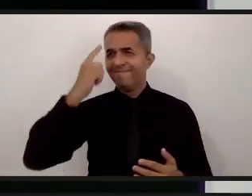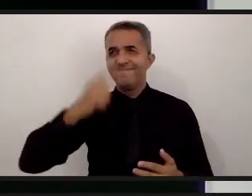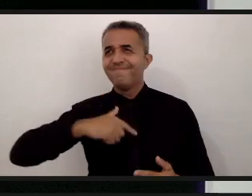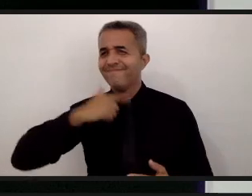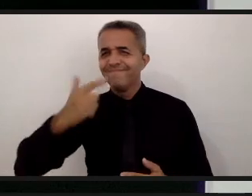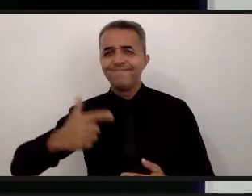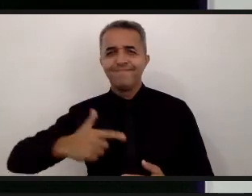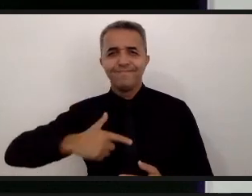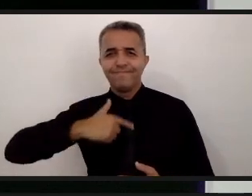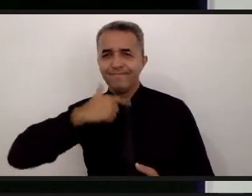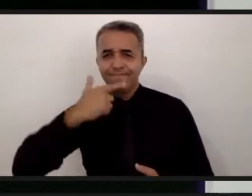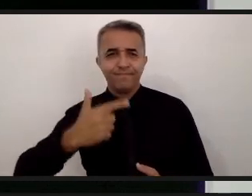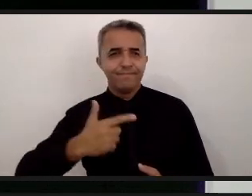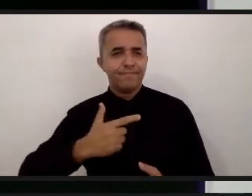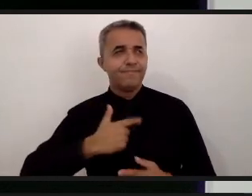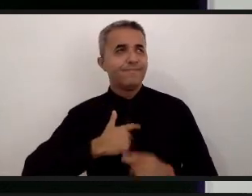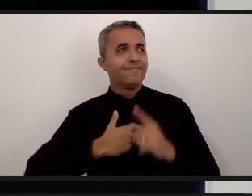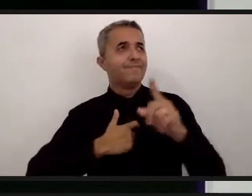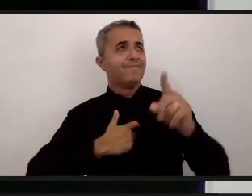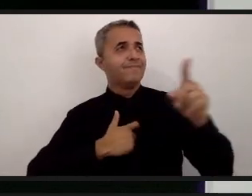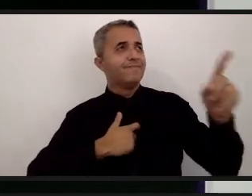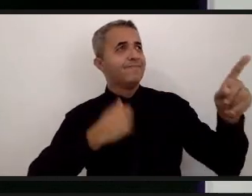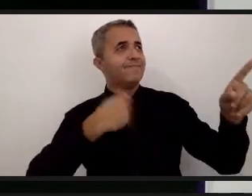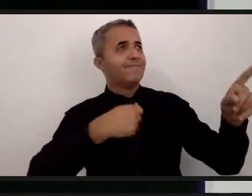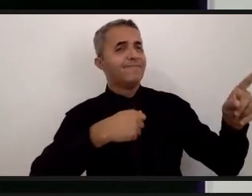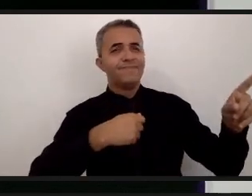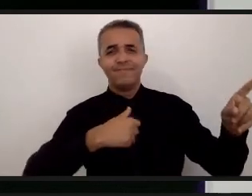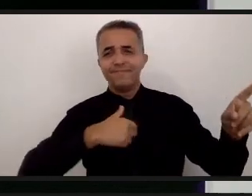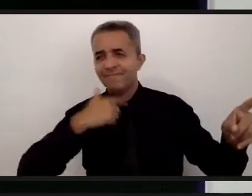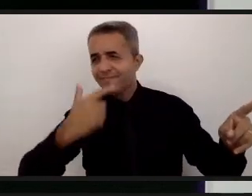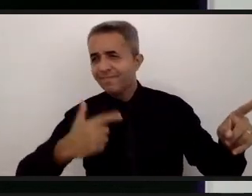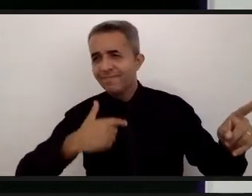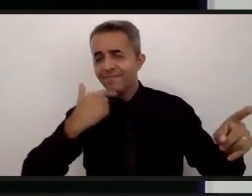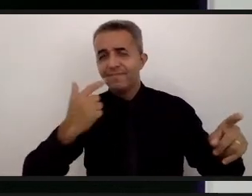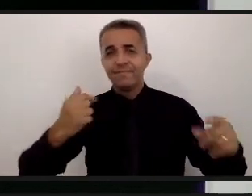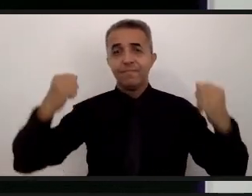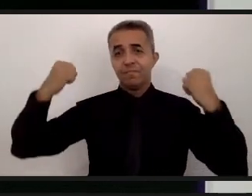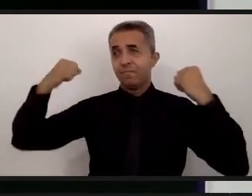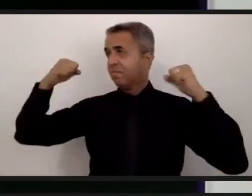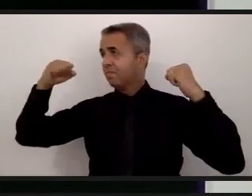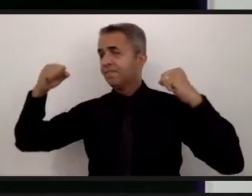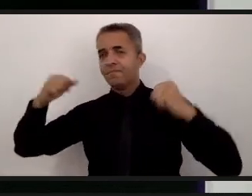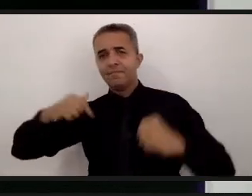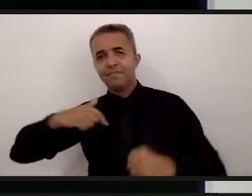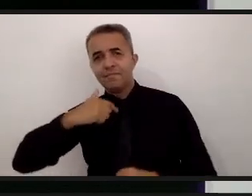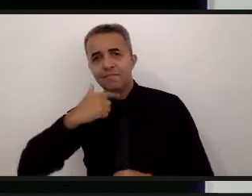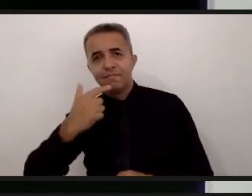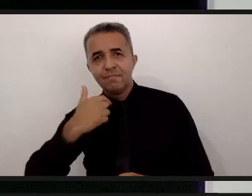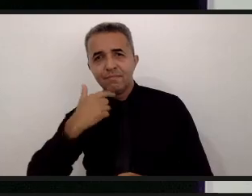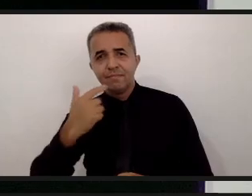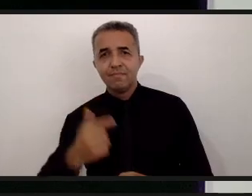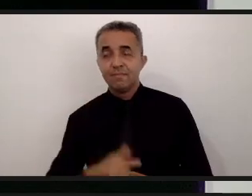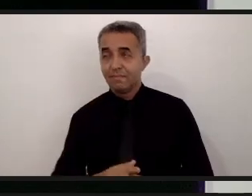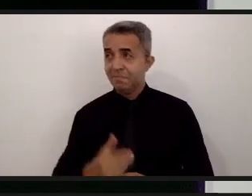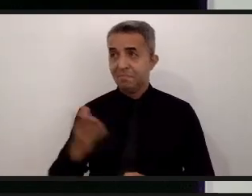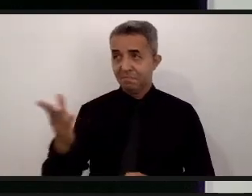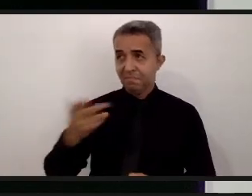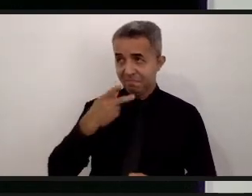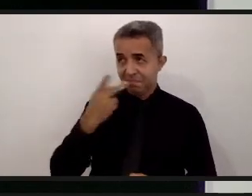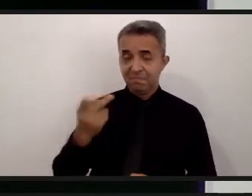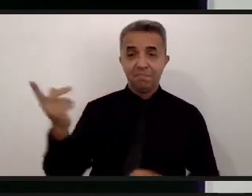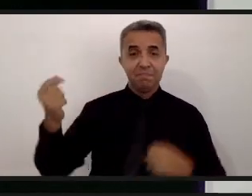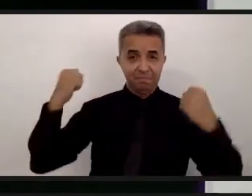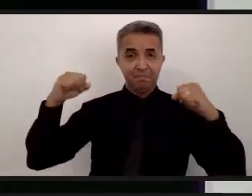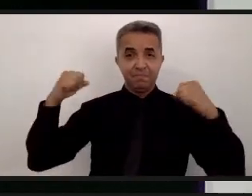Eu tinha tanta coisa para fazer e eu não dei conta. Eu não consegui ir na academia que eu tinha que ter ido, né? O doutor está falando muito de atividade